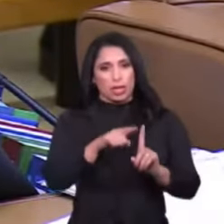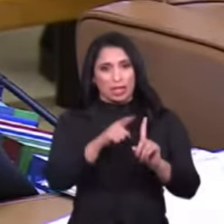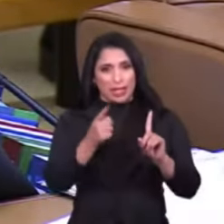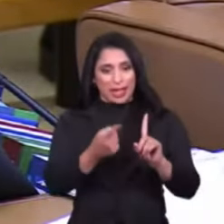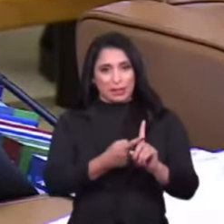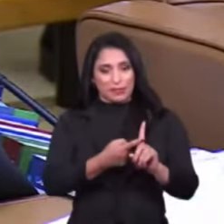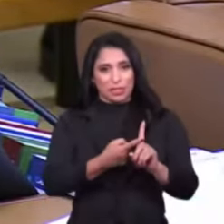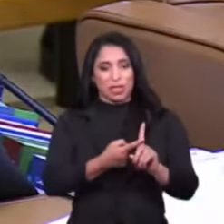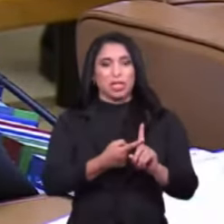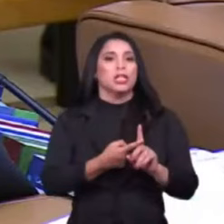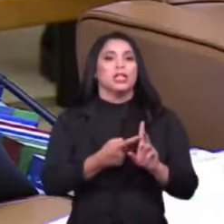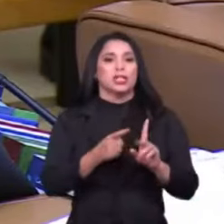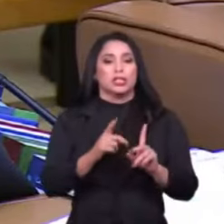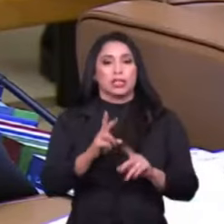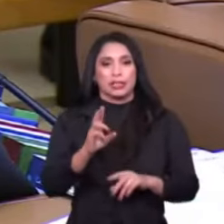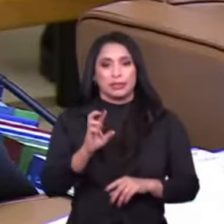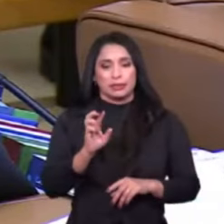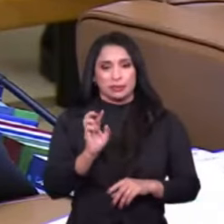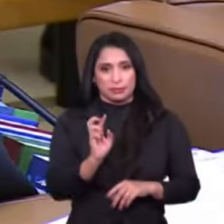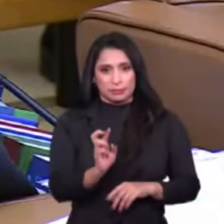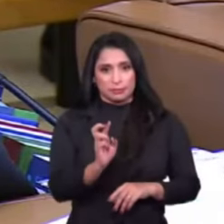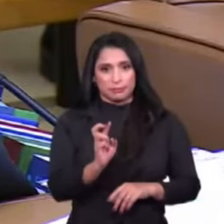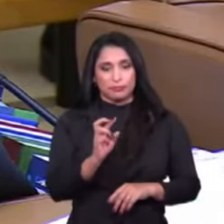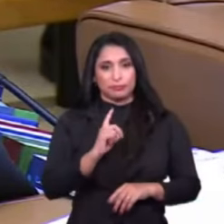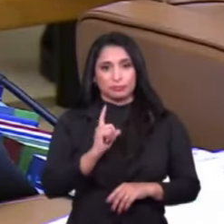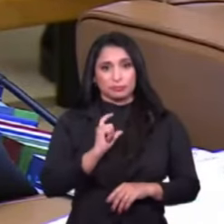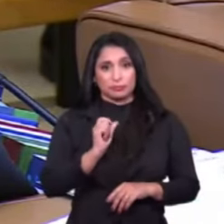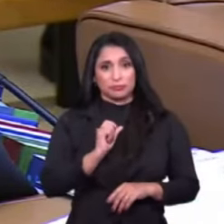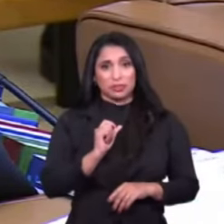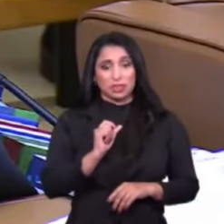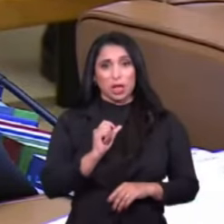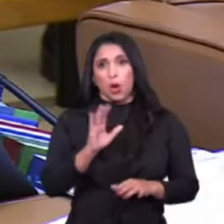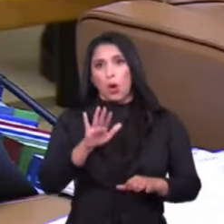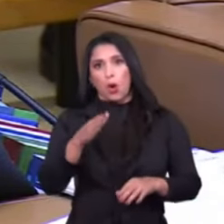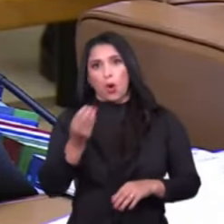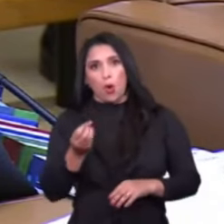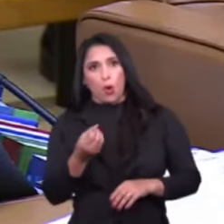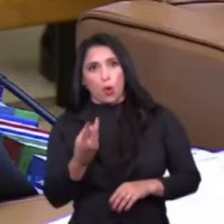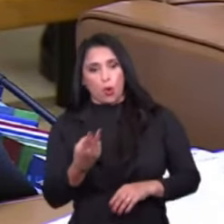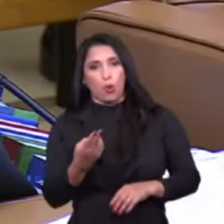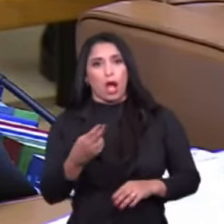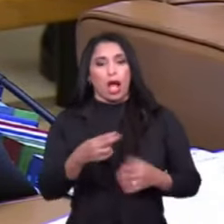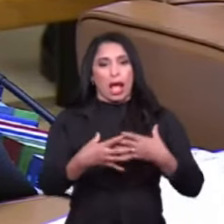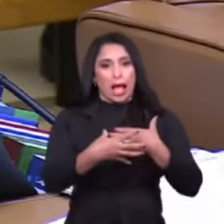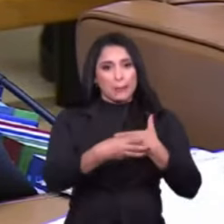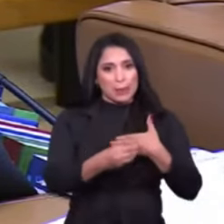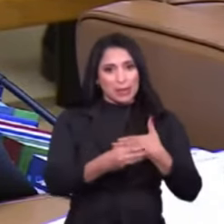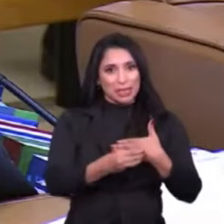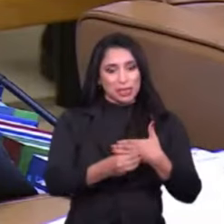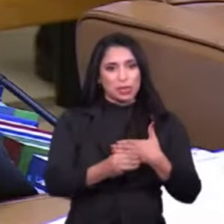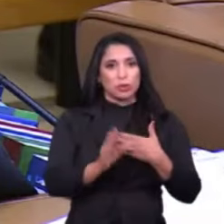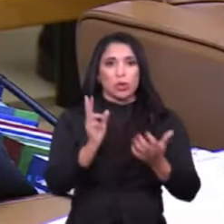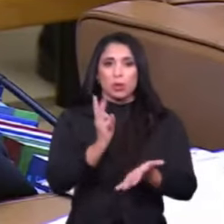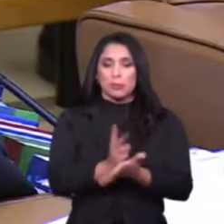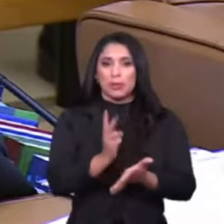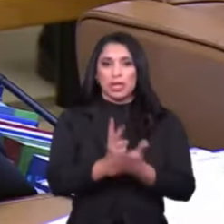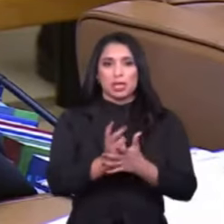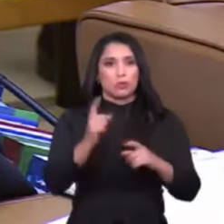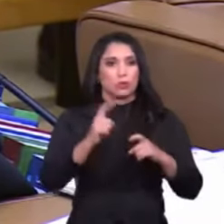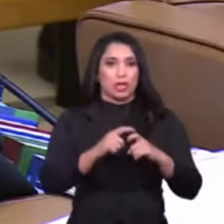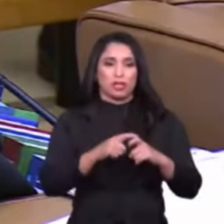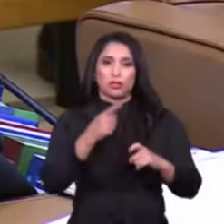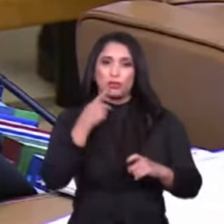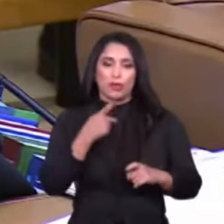No caso das mulheres gestantes ou em período de amamentação, apesar de todas as recomendações médicas indicarem que a maconha e